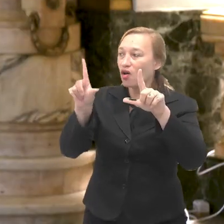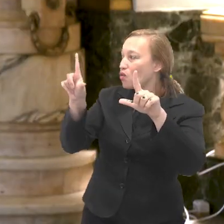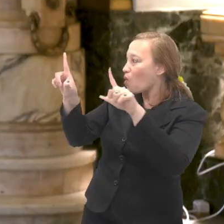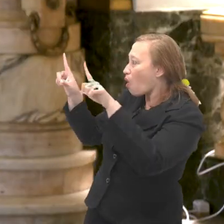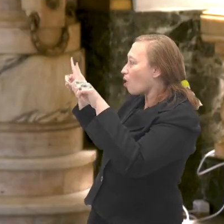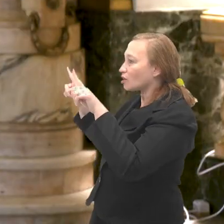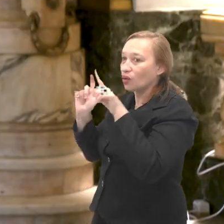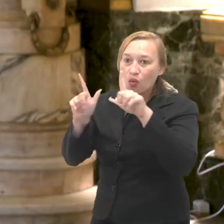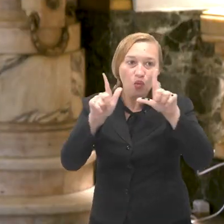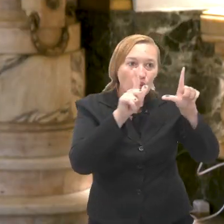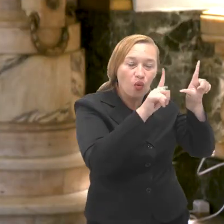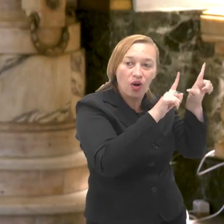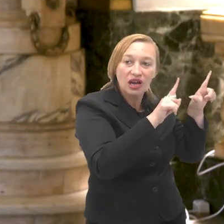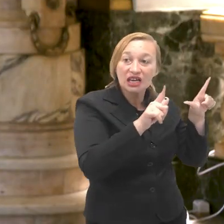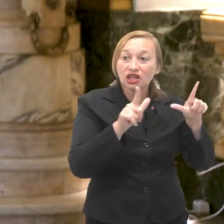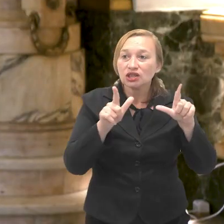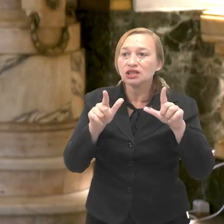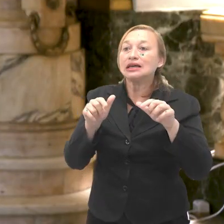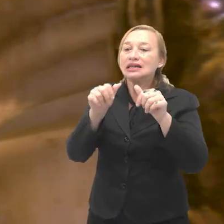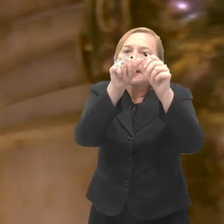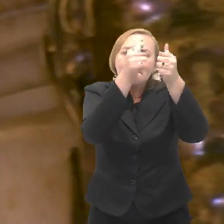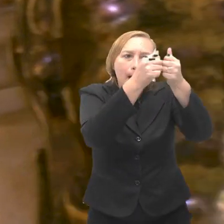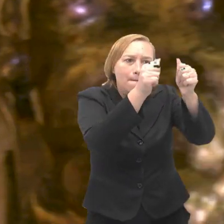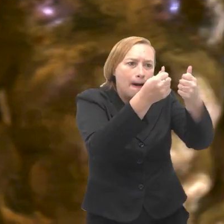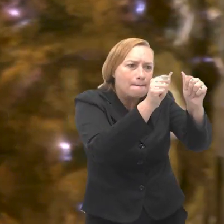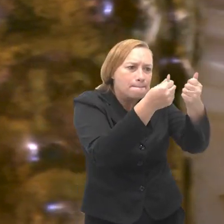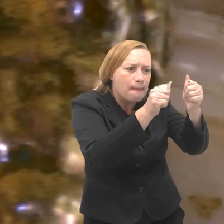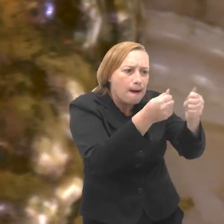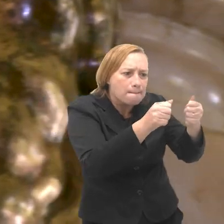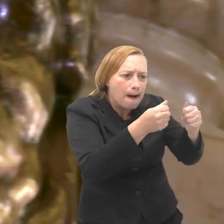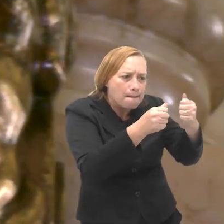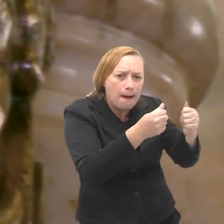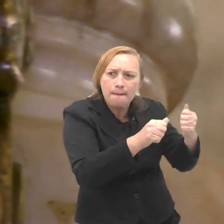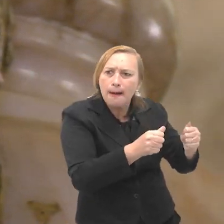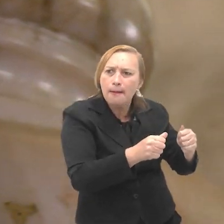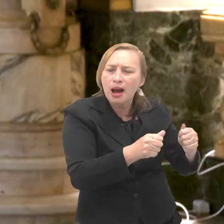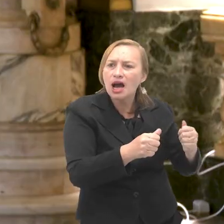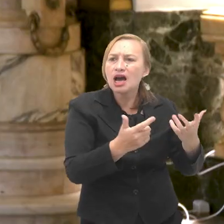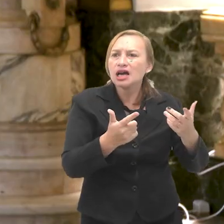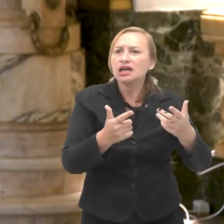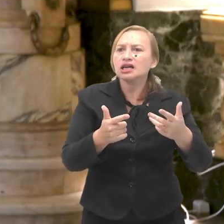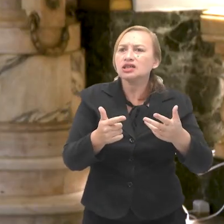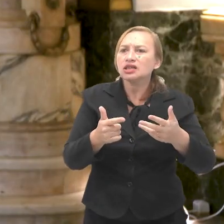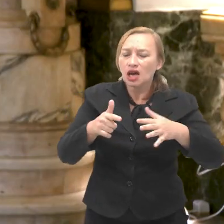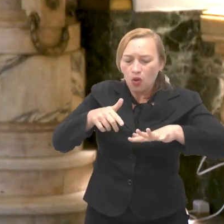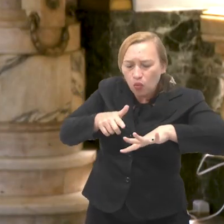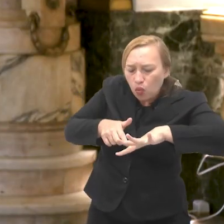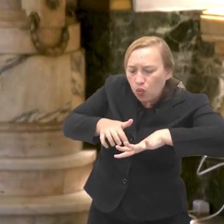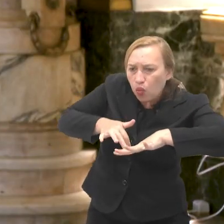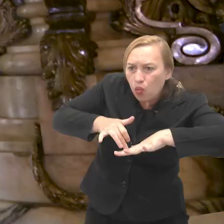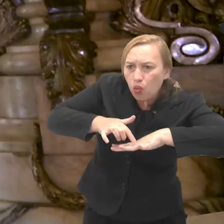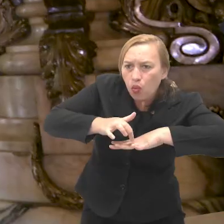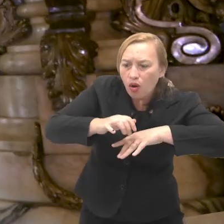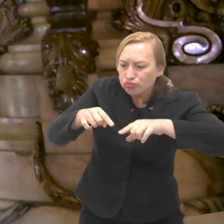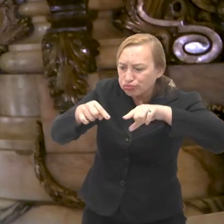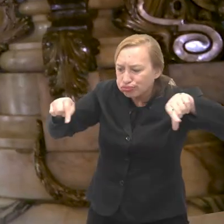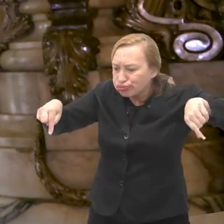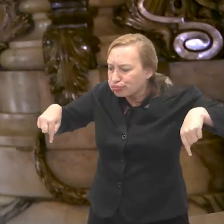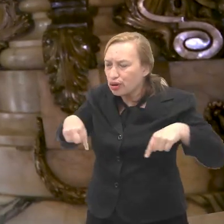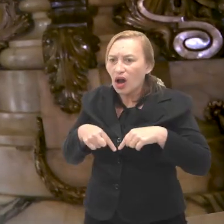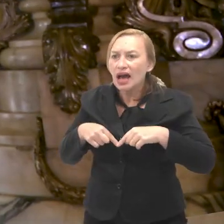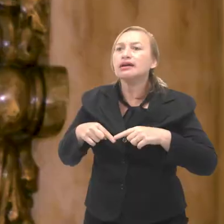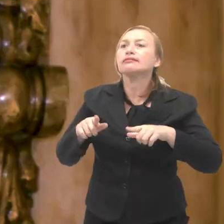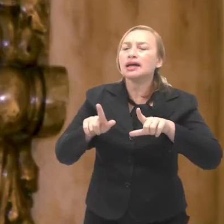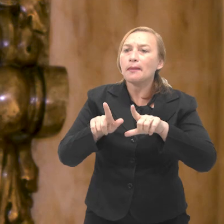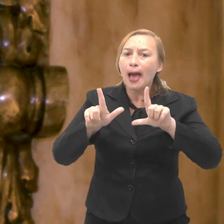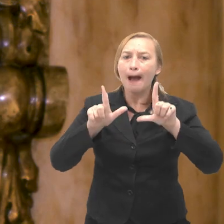estão, né, aqui ao nosso redor, esses capitéis, essas partes metálicas, essas ânforas de acesso aqui